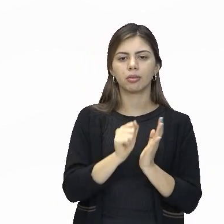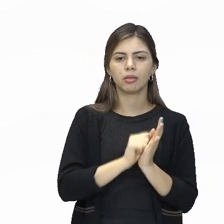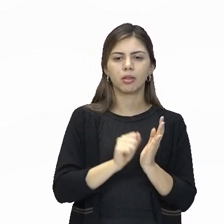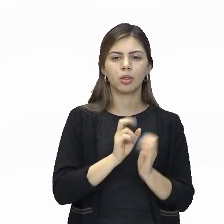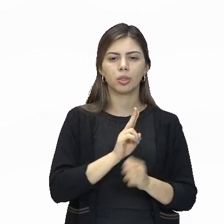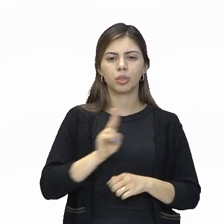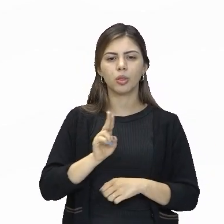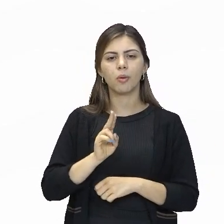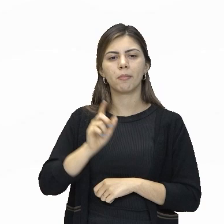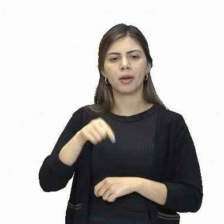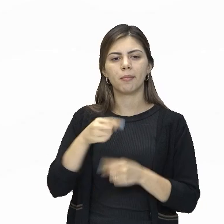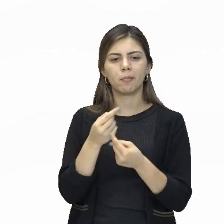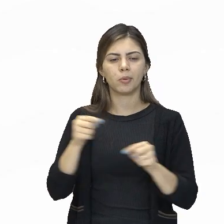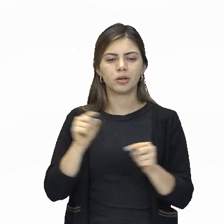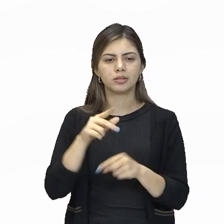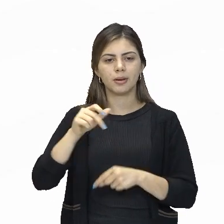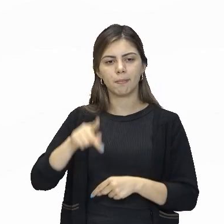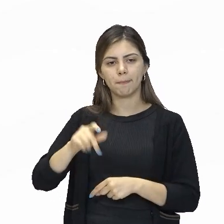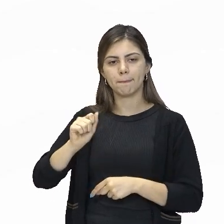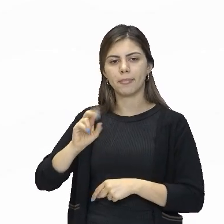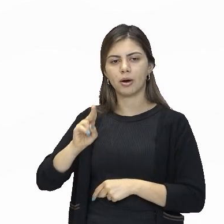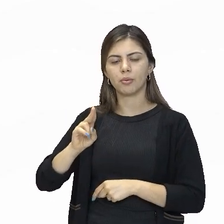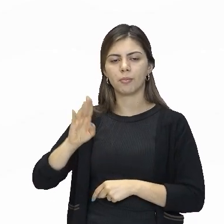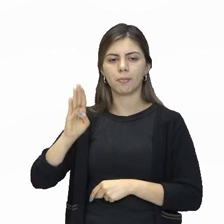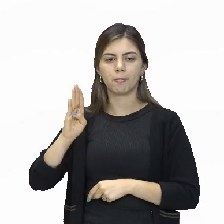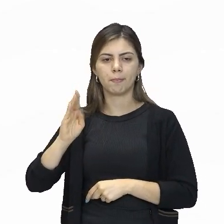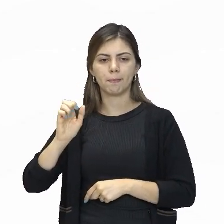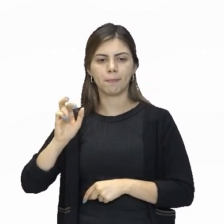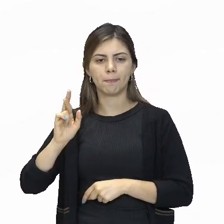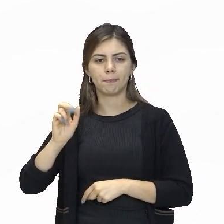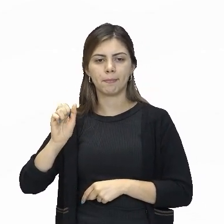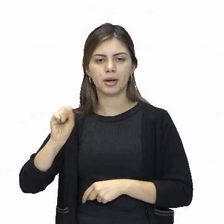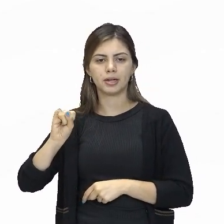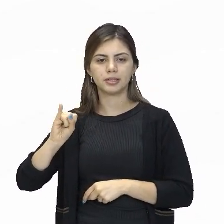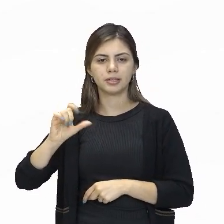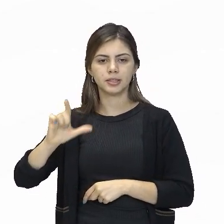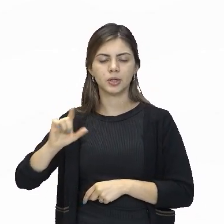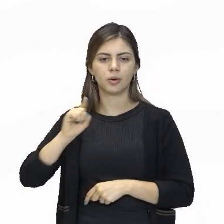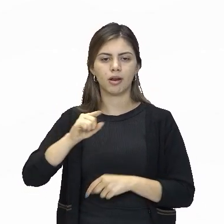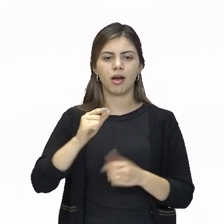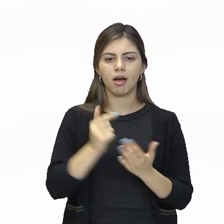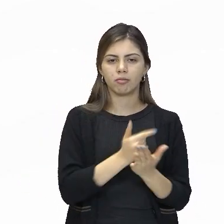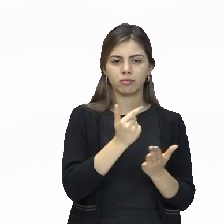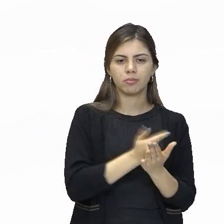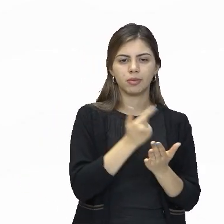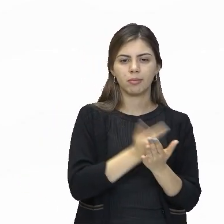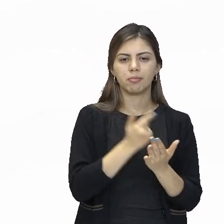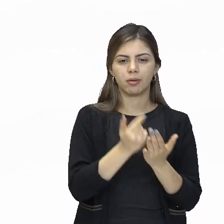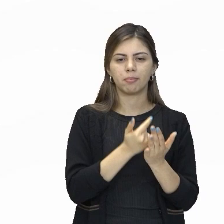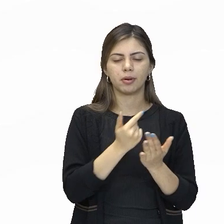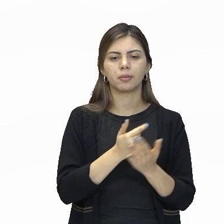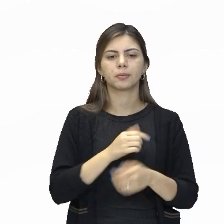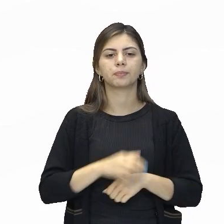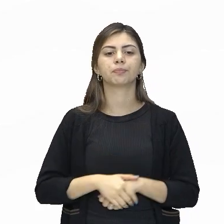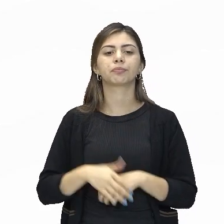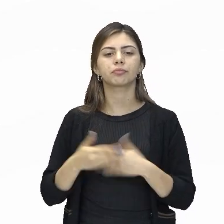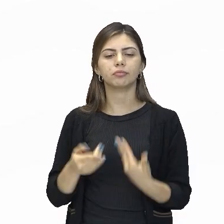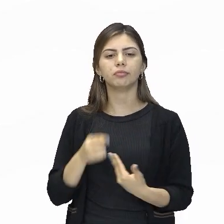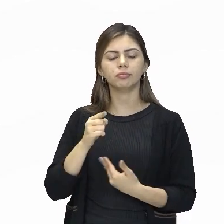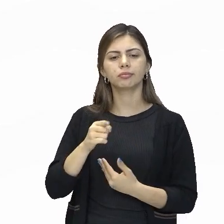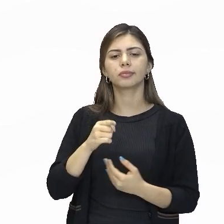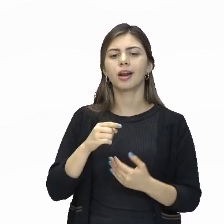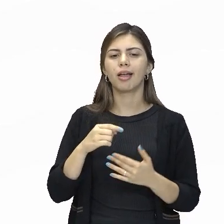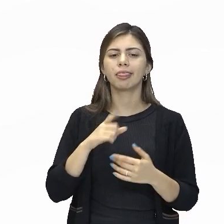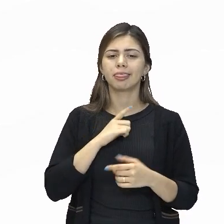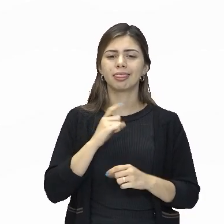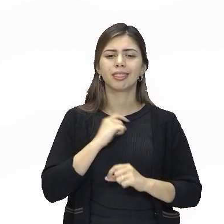da Poesia Pau-Brasil, no jornal Correio da Manhã. Então vejam aí esse manifesto. A poesia existe